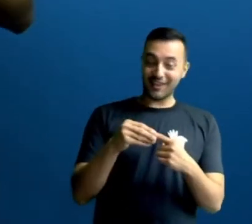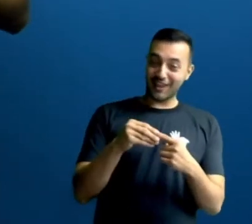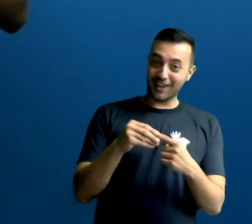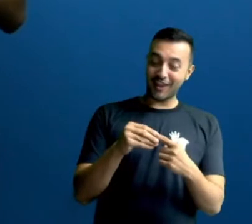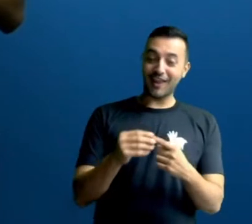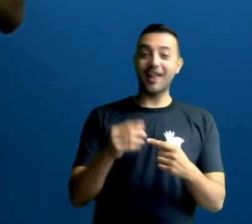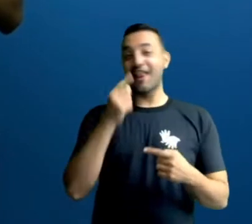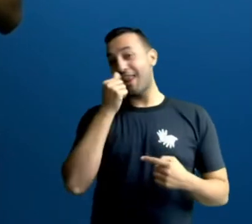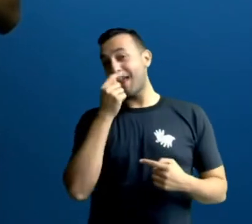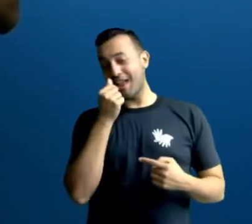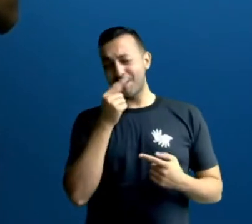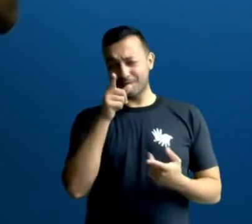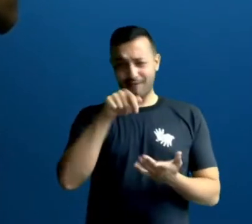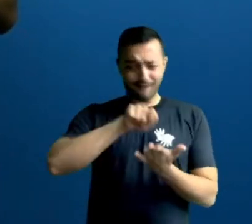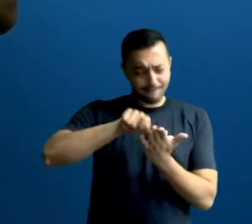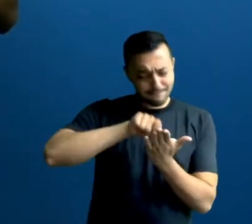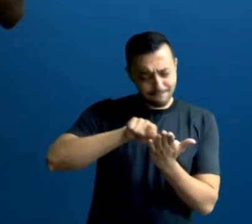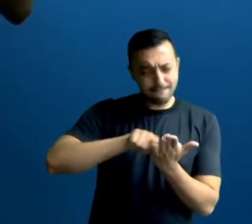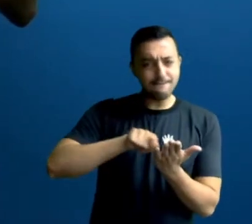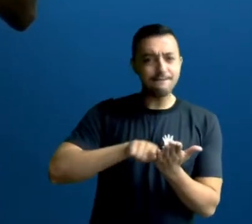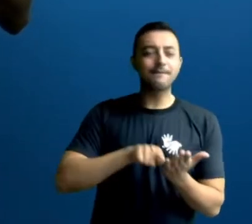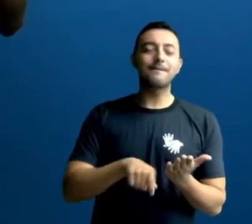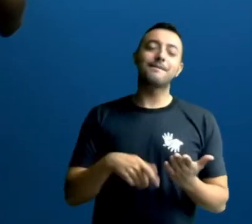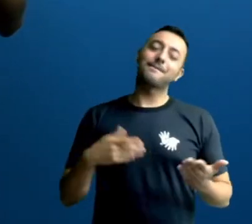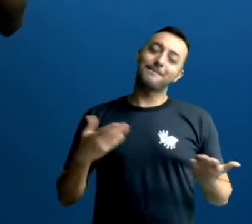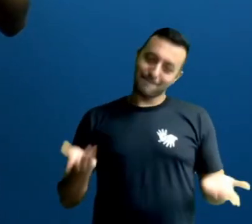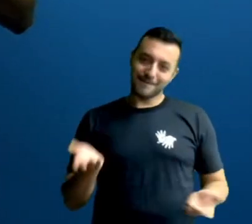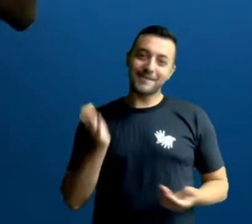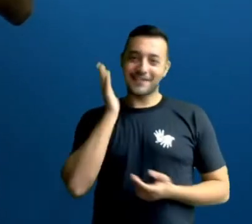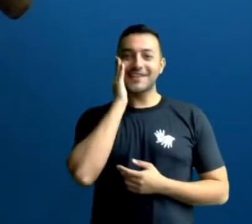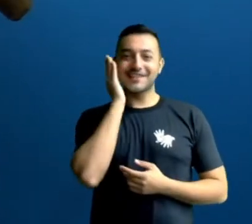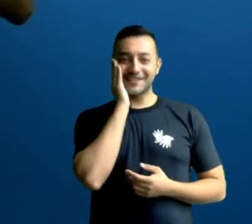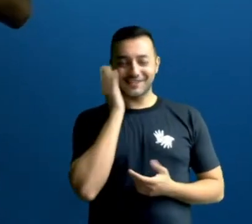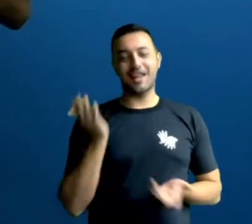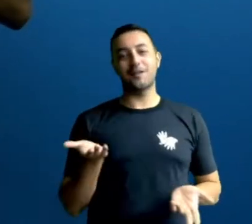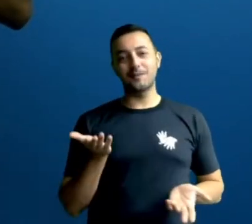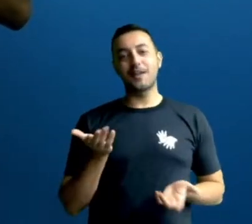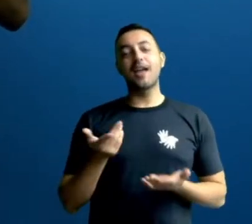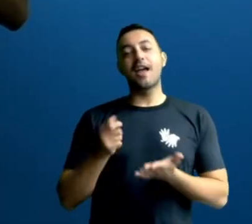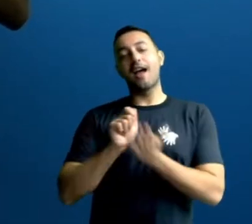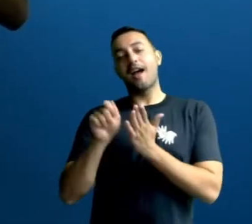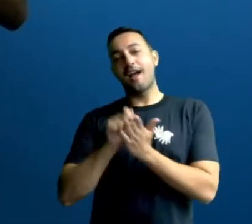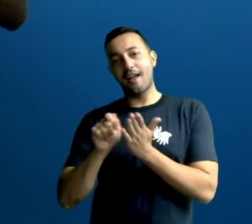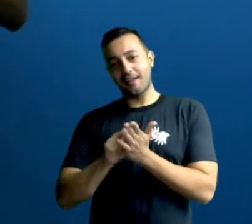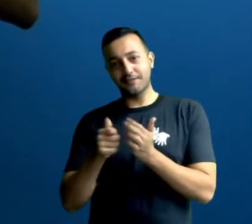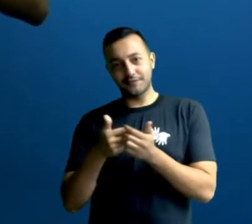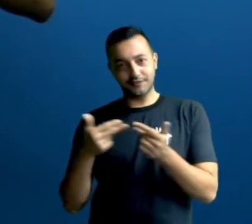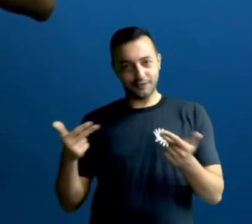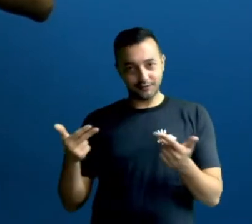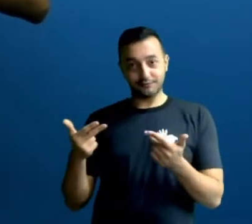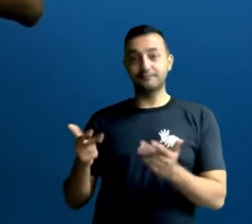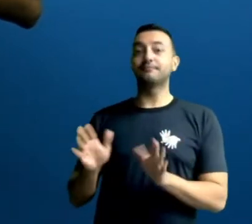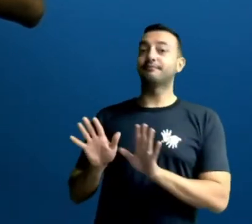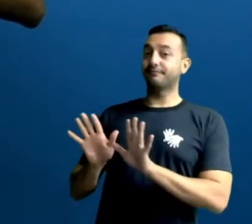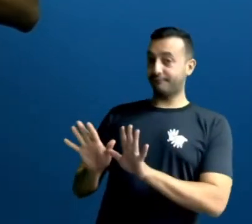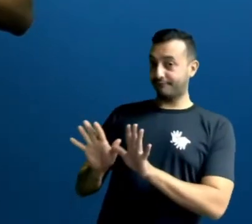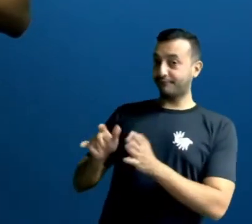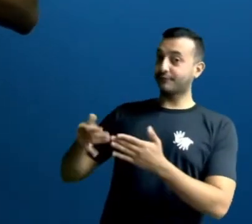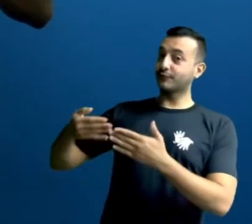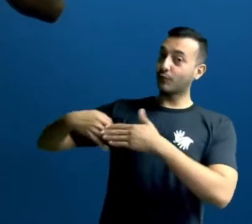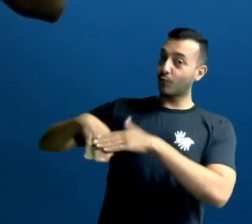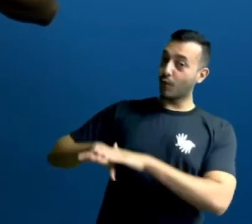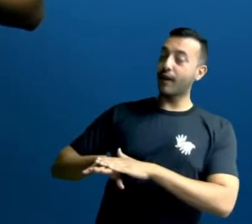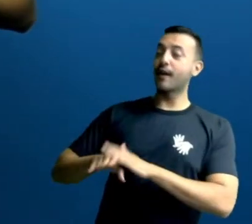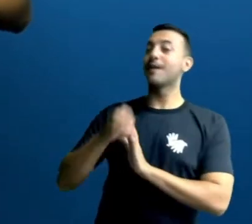ou o lápis para fazer aquelas anotações. Porque a gente sabe que deixar aquelas anotações lá é sempre